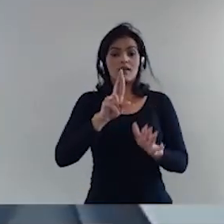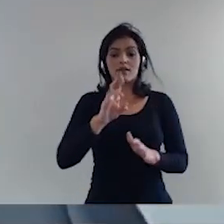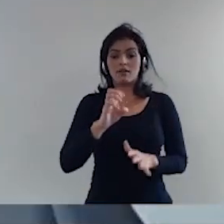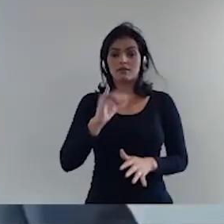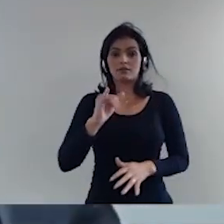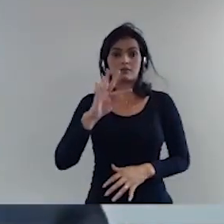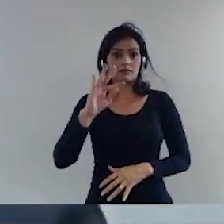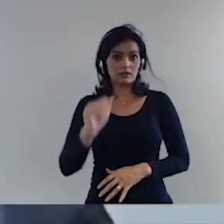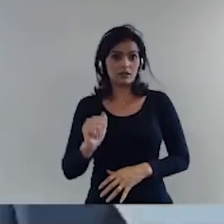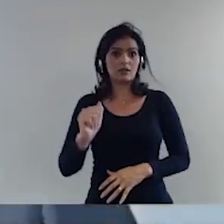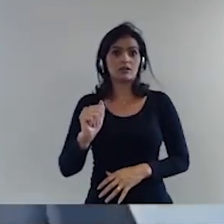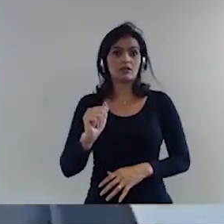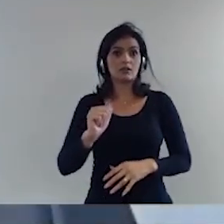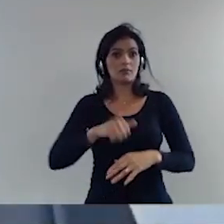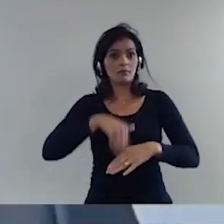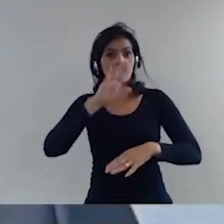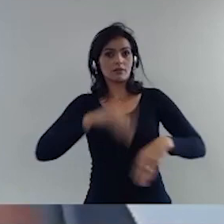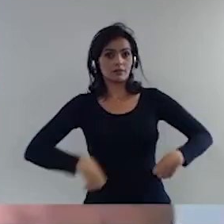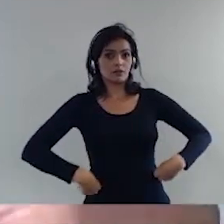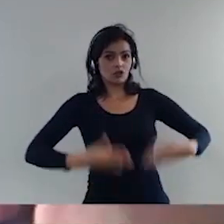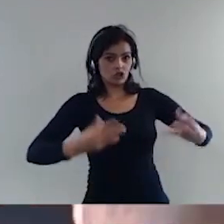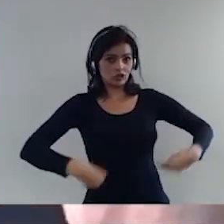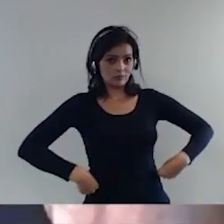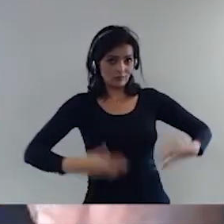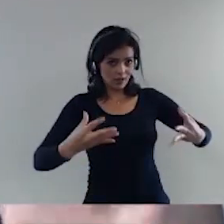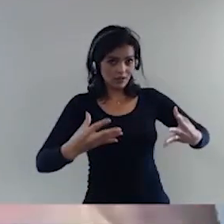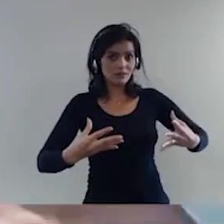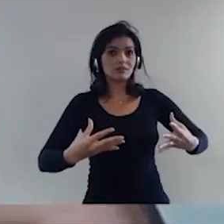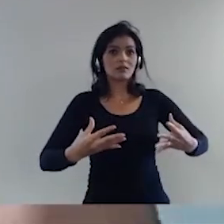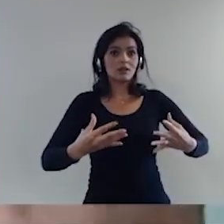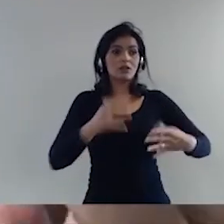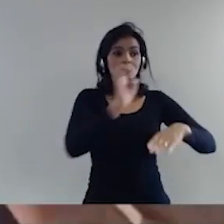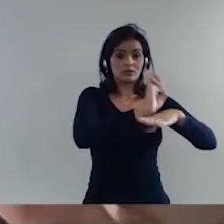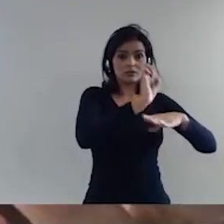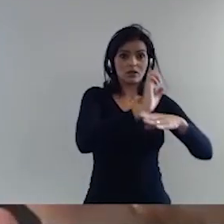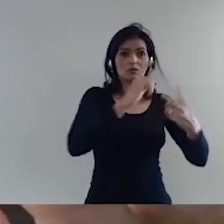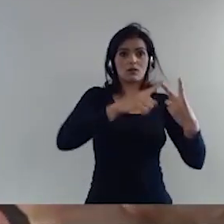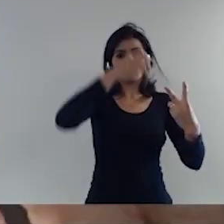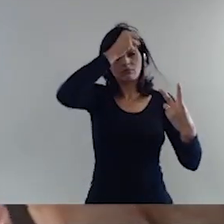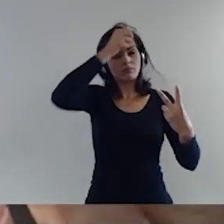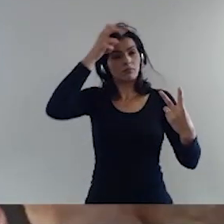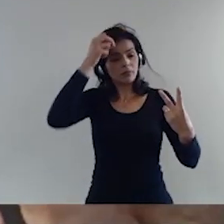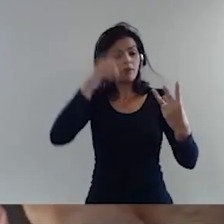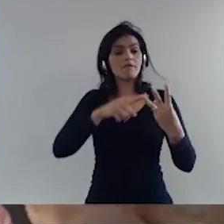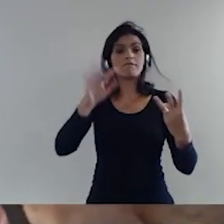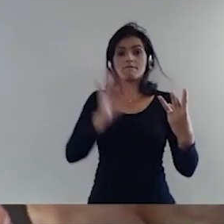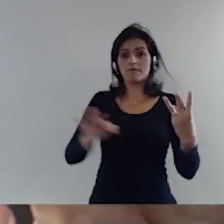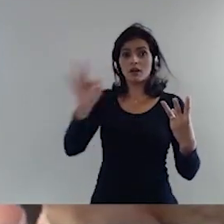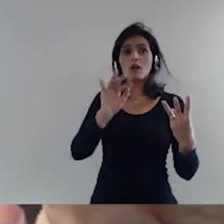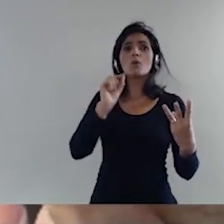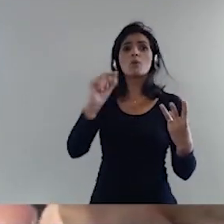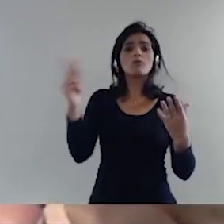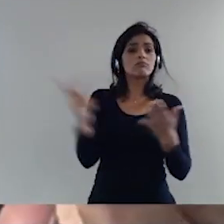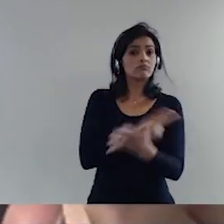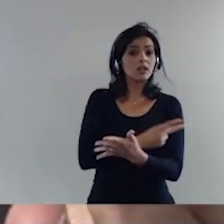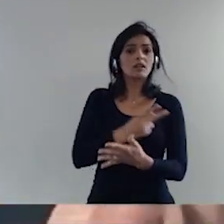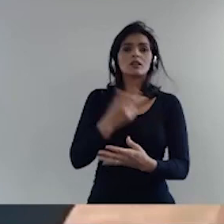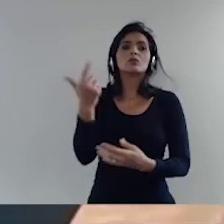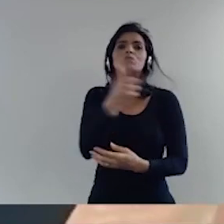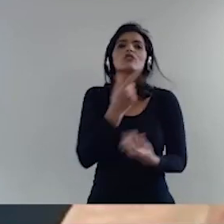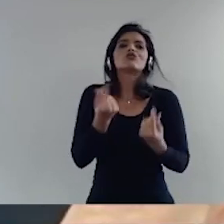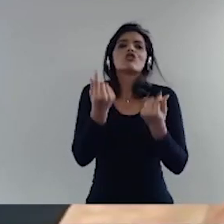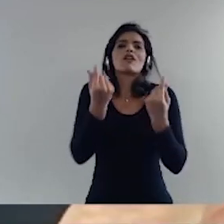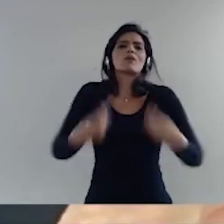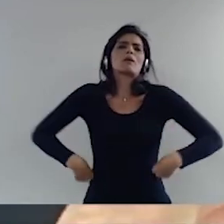receitas, aumento das despesas nos 3 níveis federados, se chega ao ponto de que não tem mais dinheiro